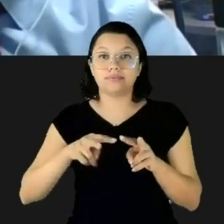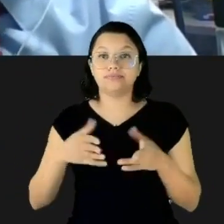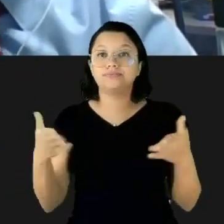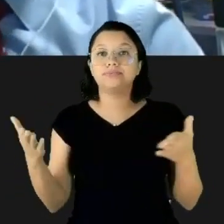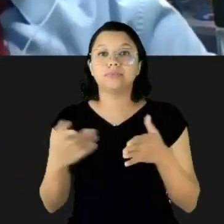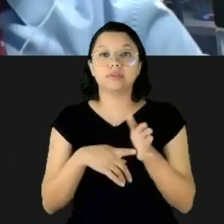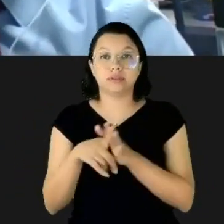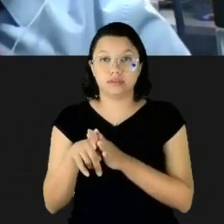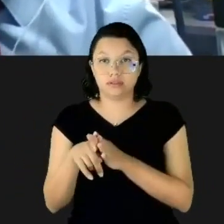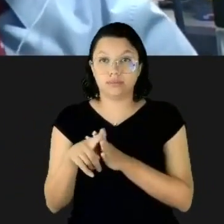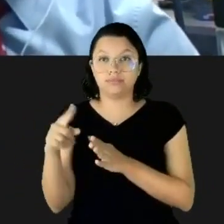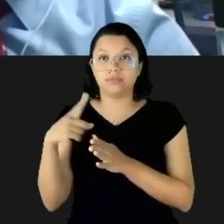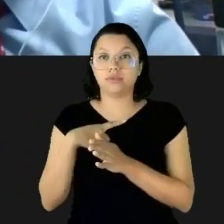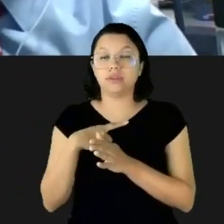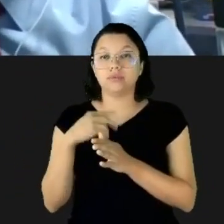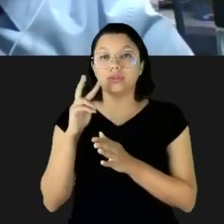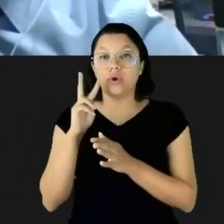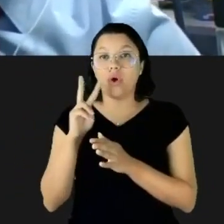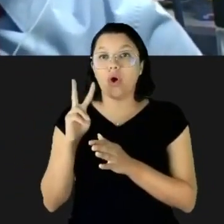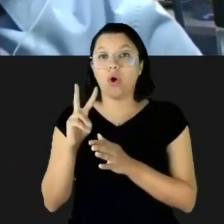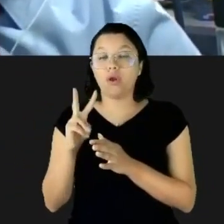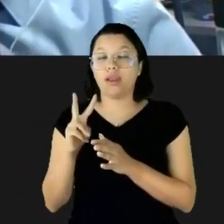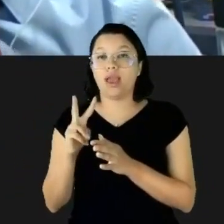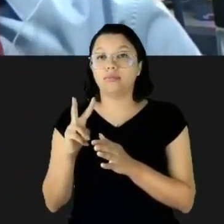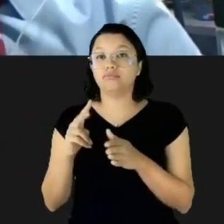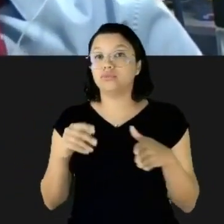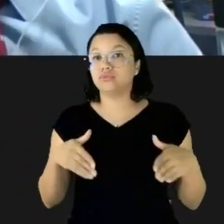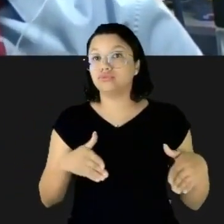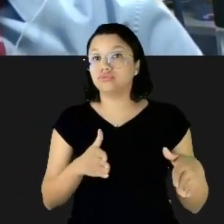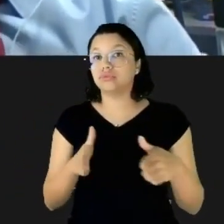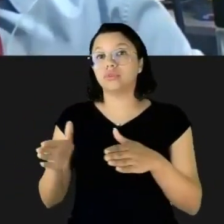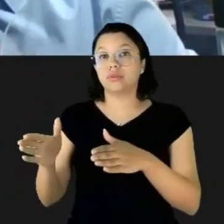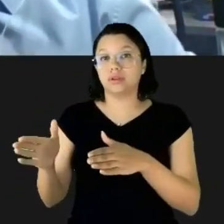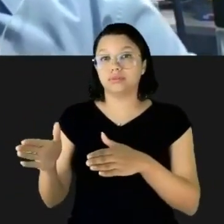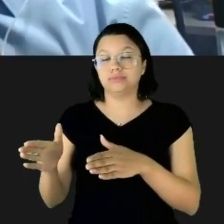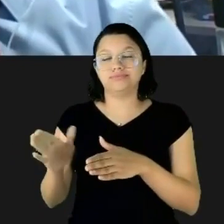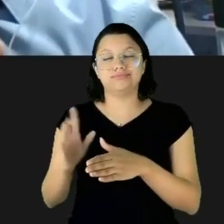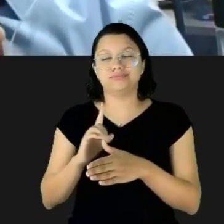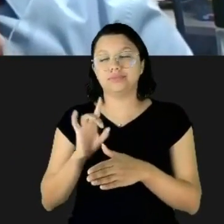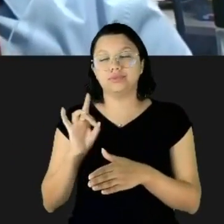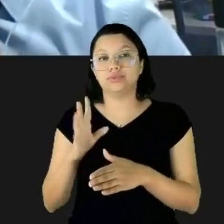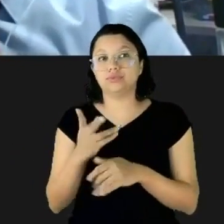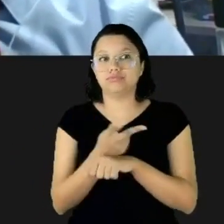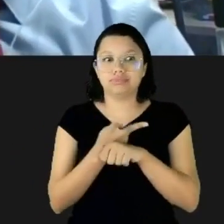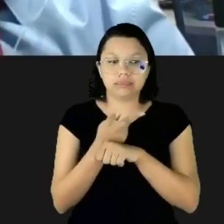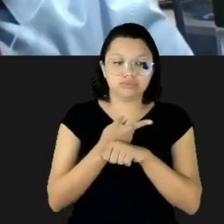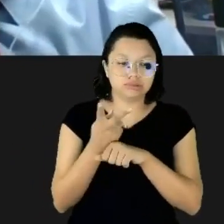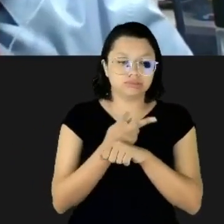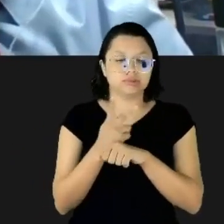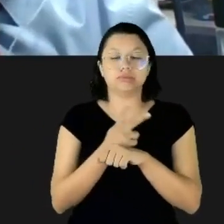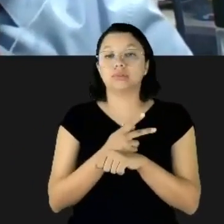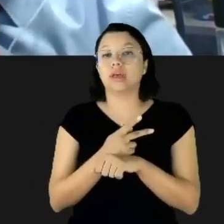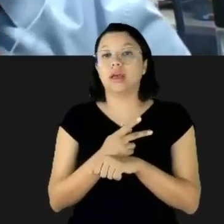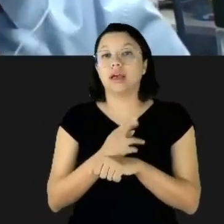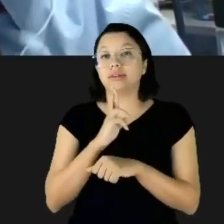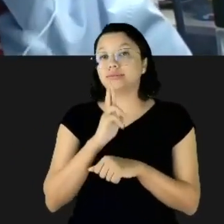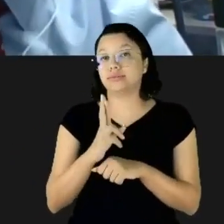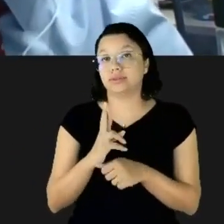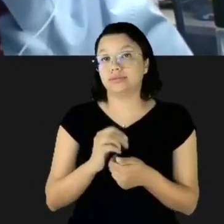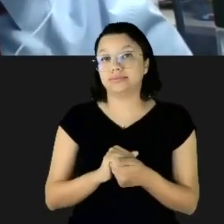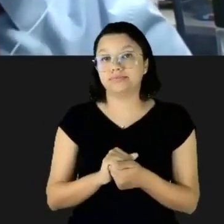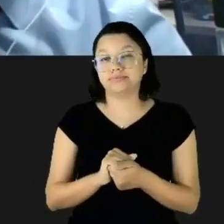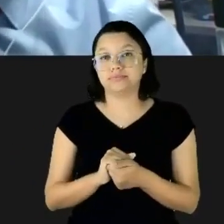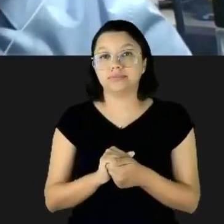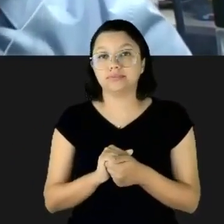questão, nós temos que olhar a jornada e não só buscar resultados. O resultado é